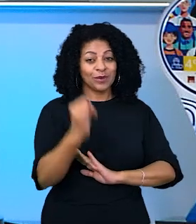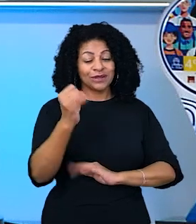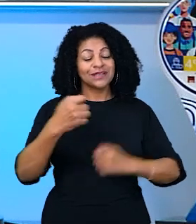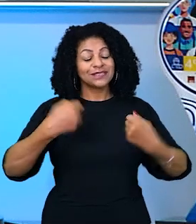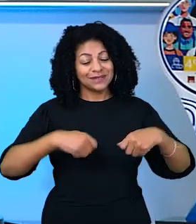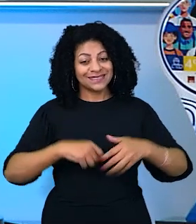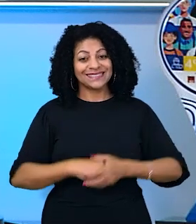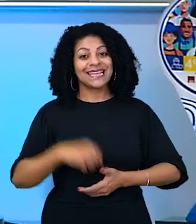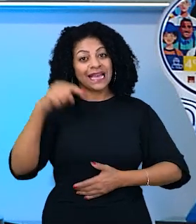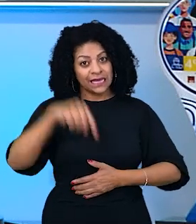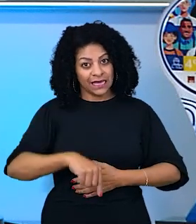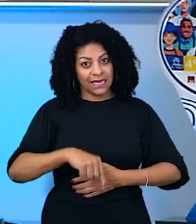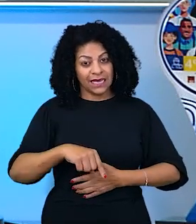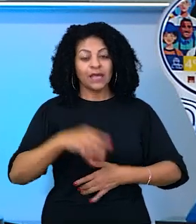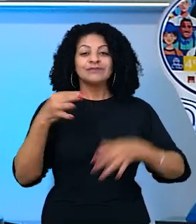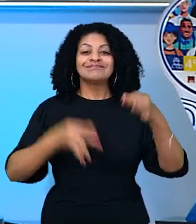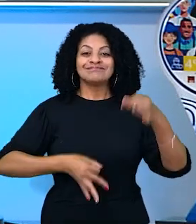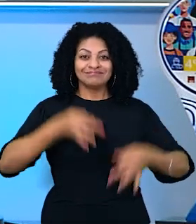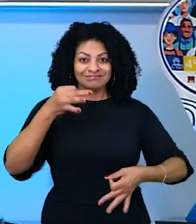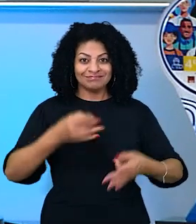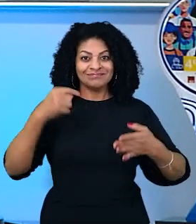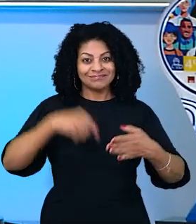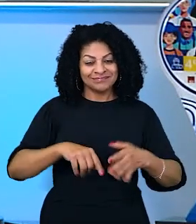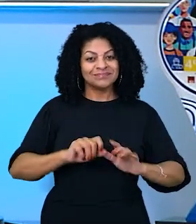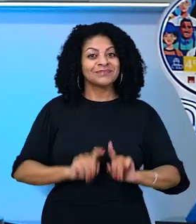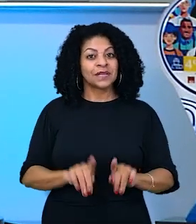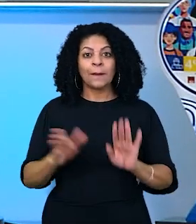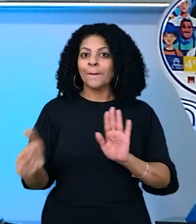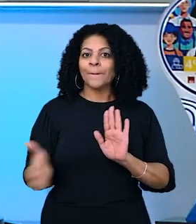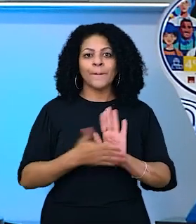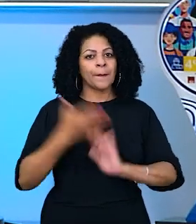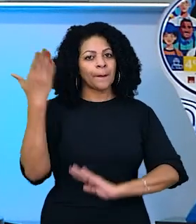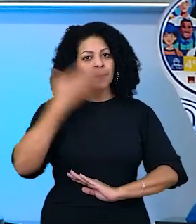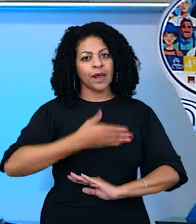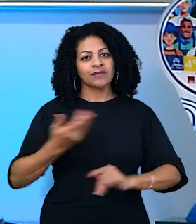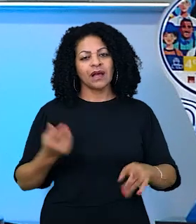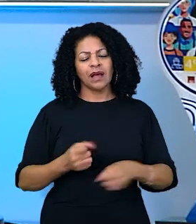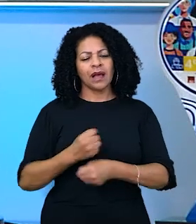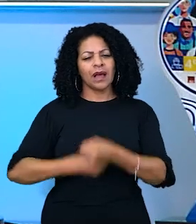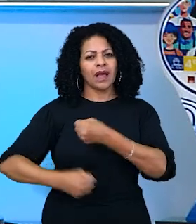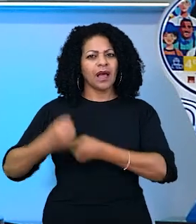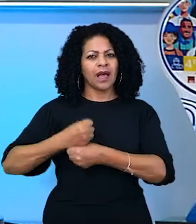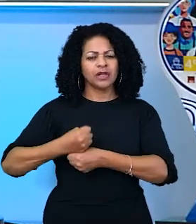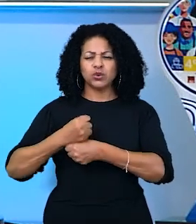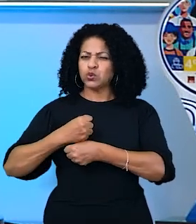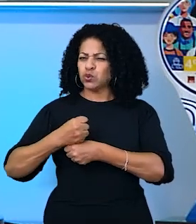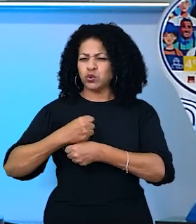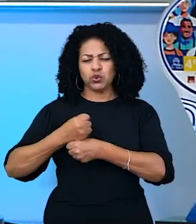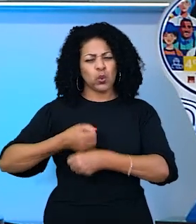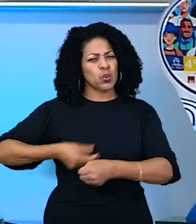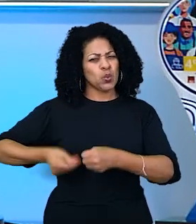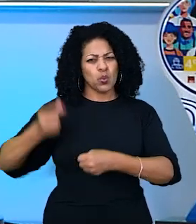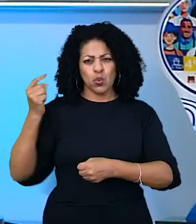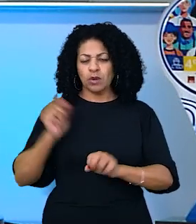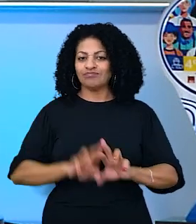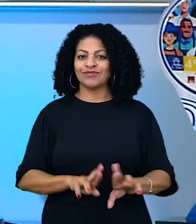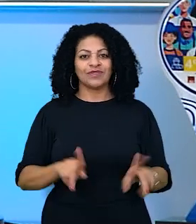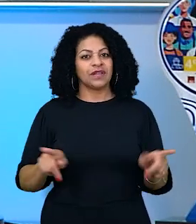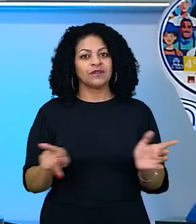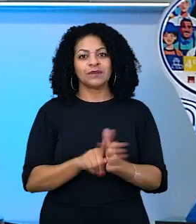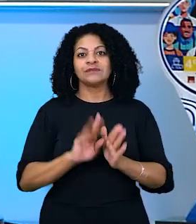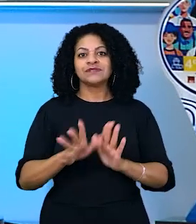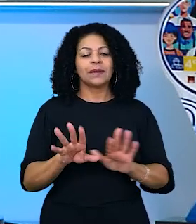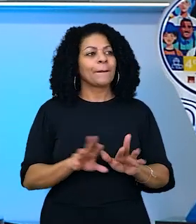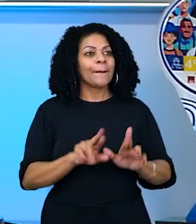Aqui no X Trabalho eu posso dizer que é. O programa Trabalho Seguro é a prova disso. São muitos anos já, diferentes coordenadores,